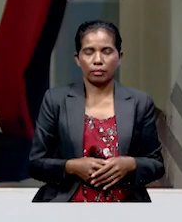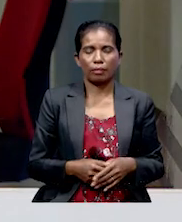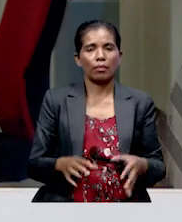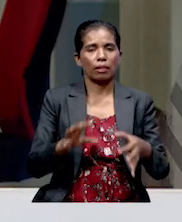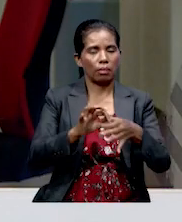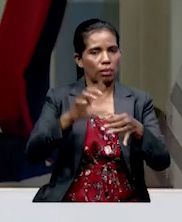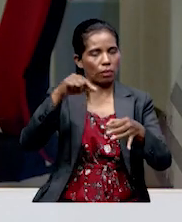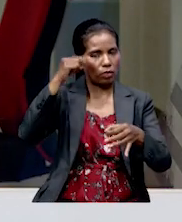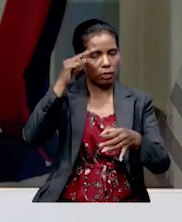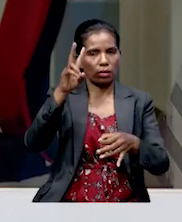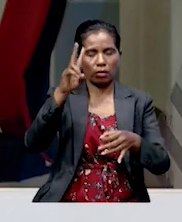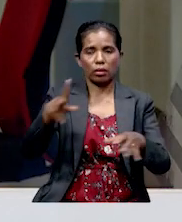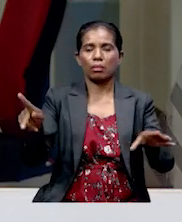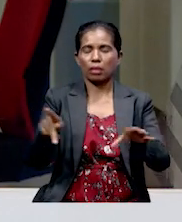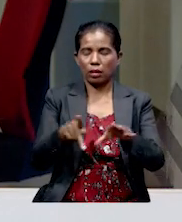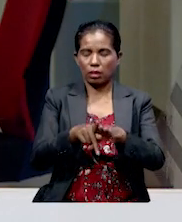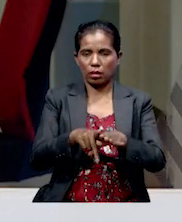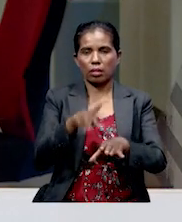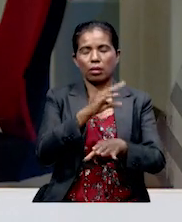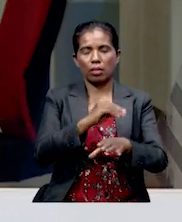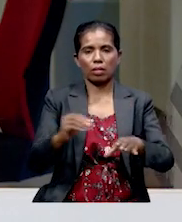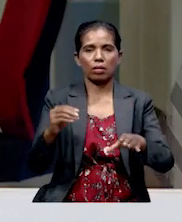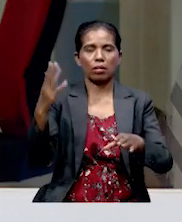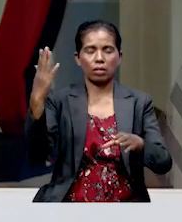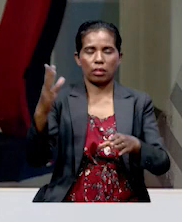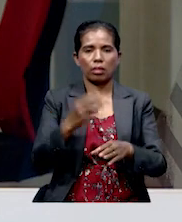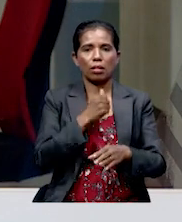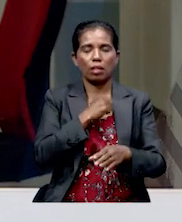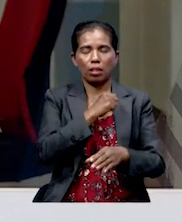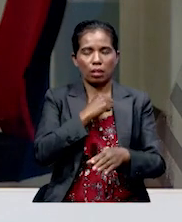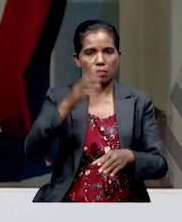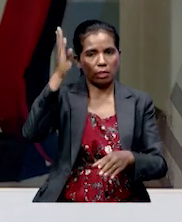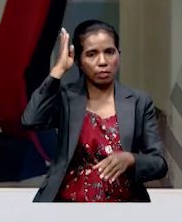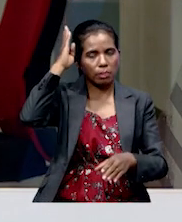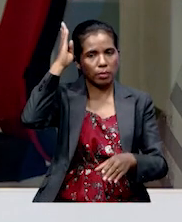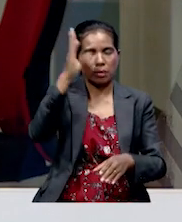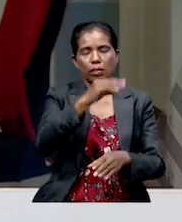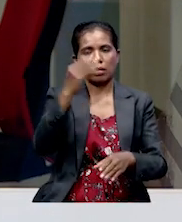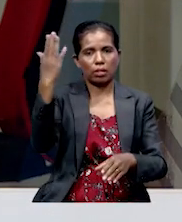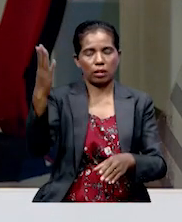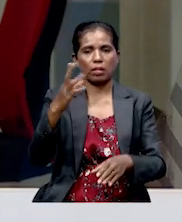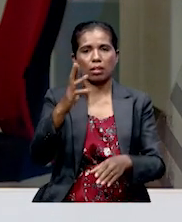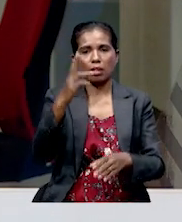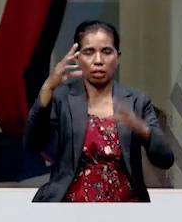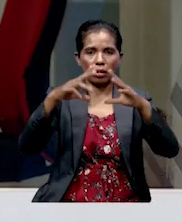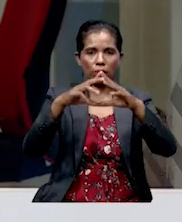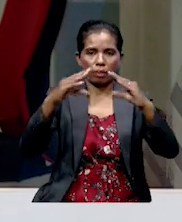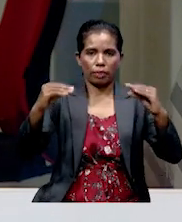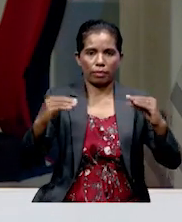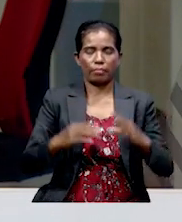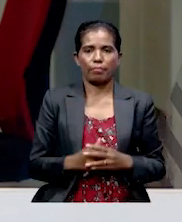Membro do governo na Inrua se participa consistório cardeal Dom Virgílio Carmo da Silva SDB, IHA Roma.